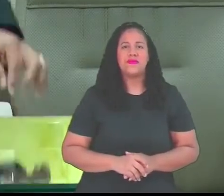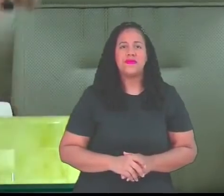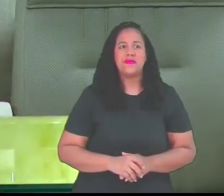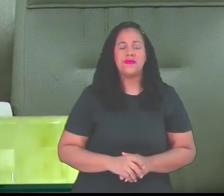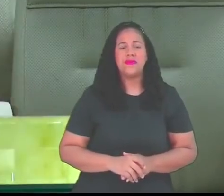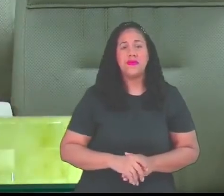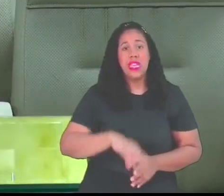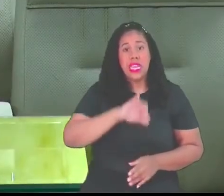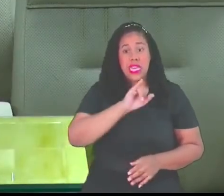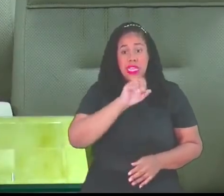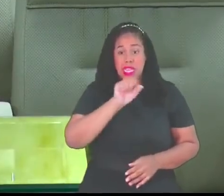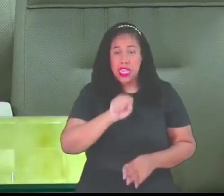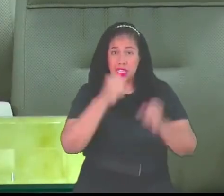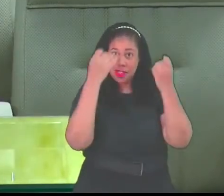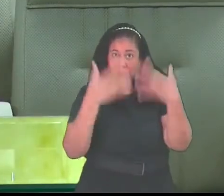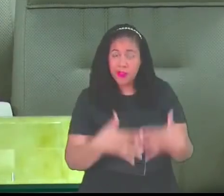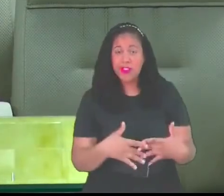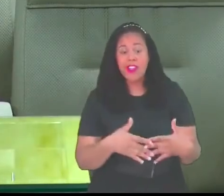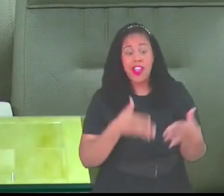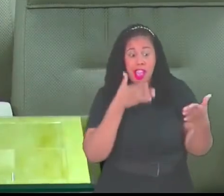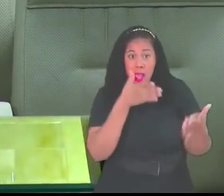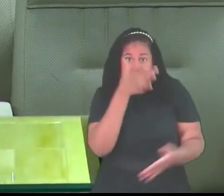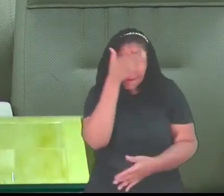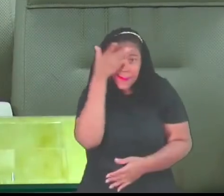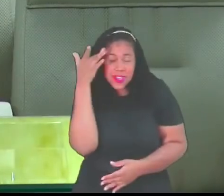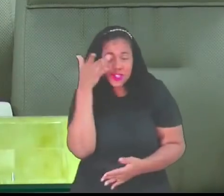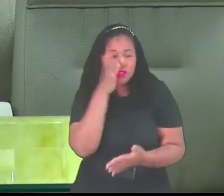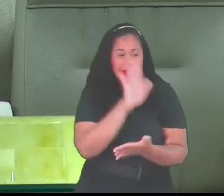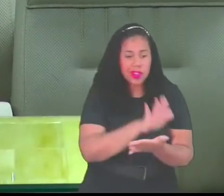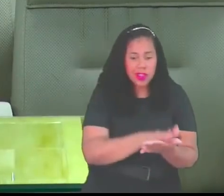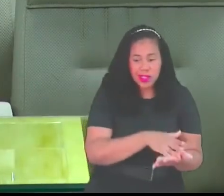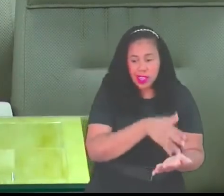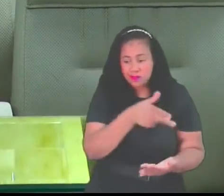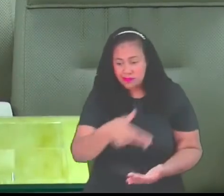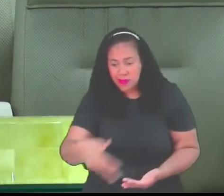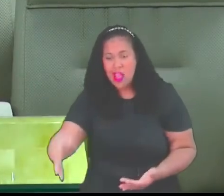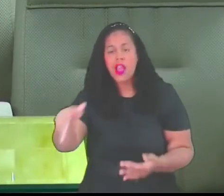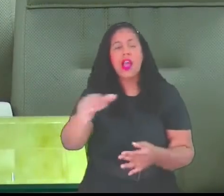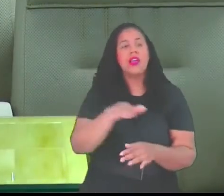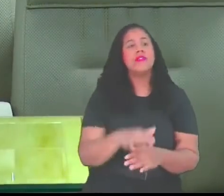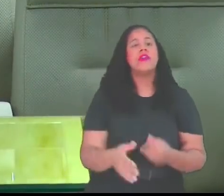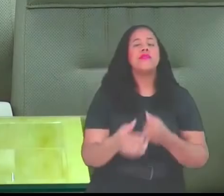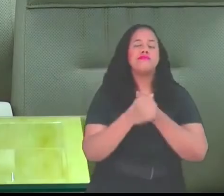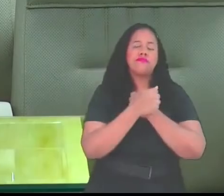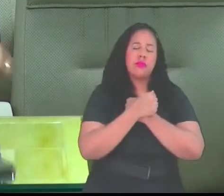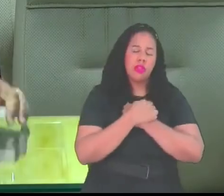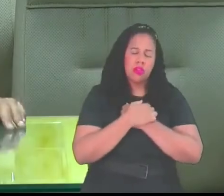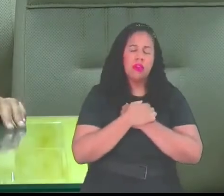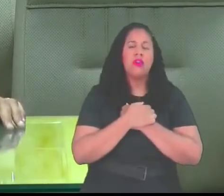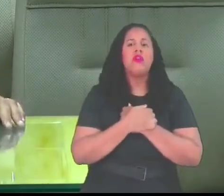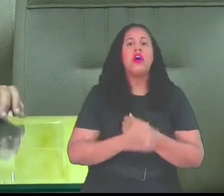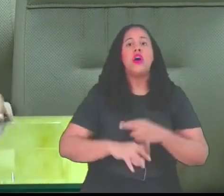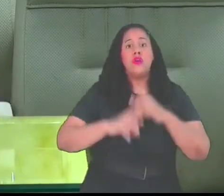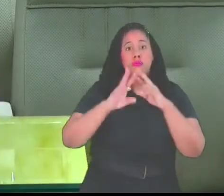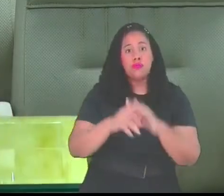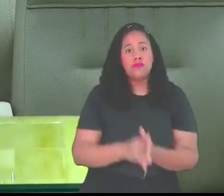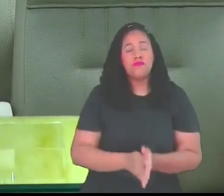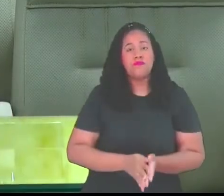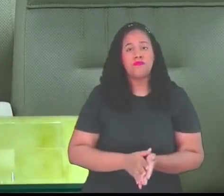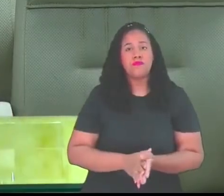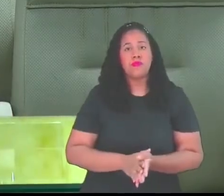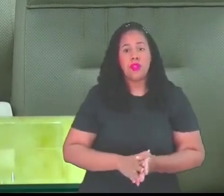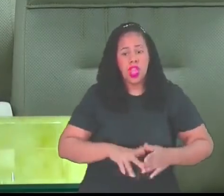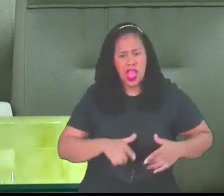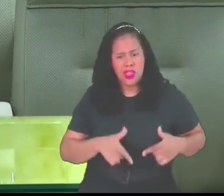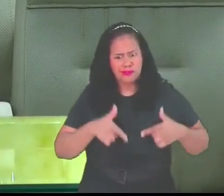Isaías diz que aquele que escapar da cova, o laço o pegará. Quem